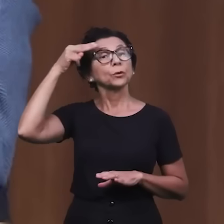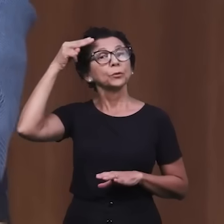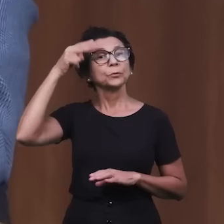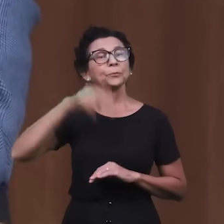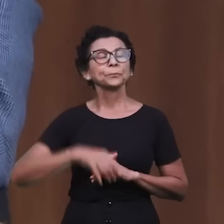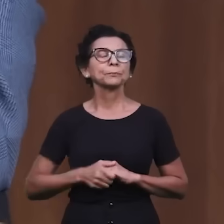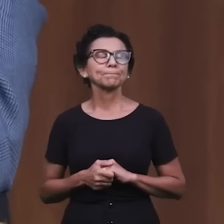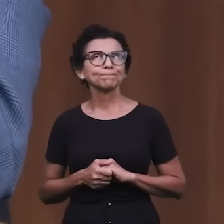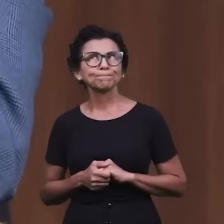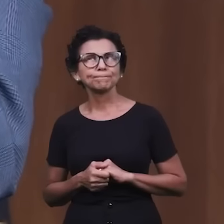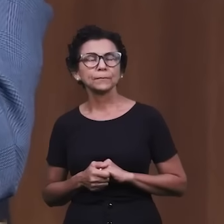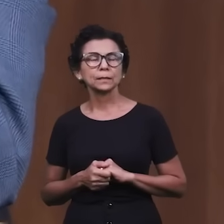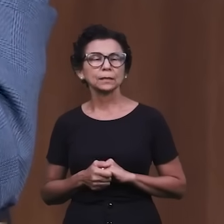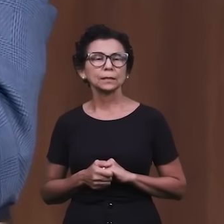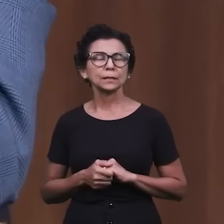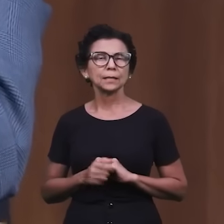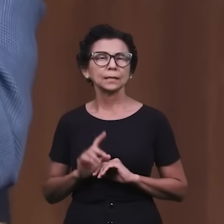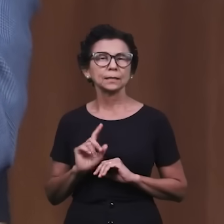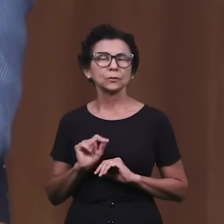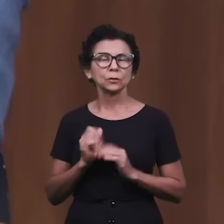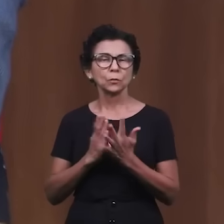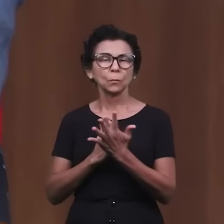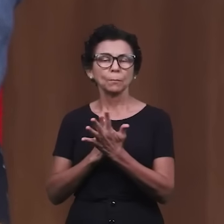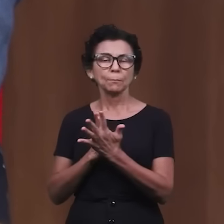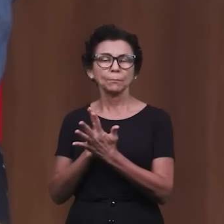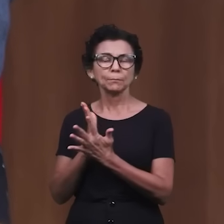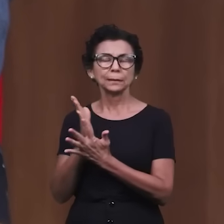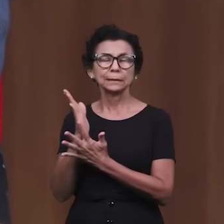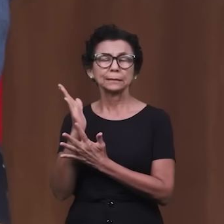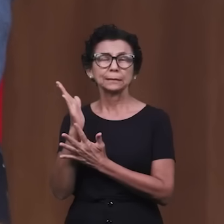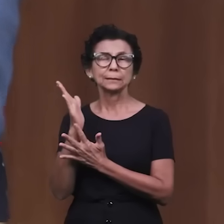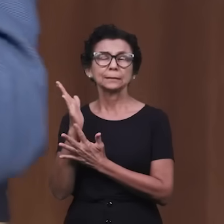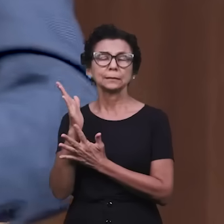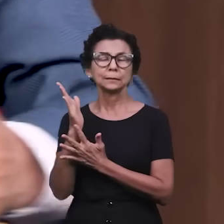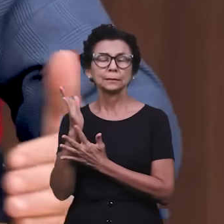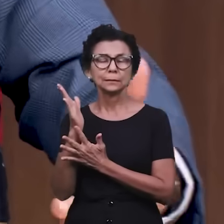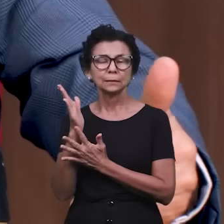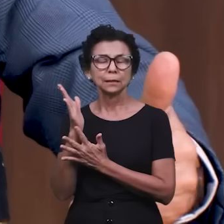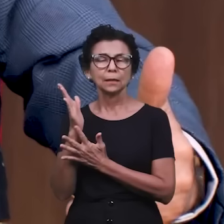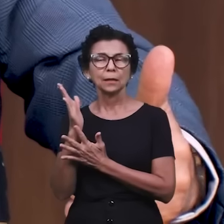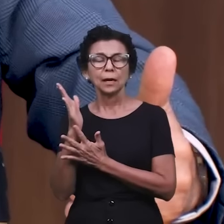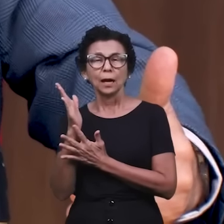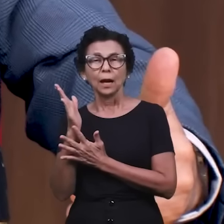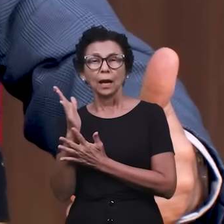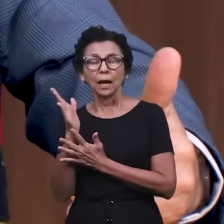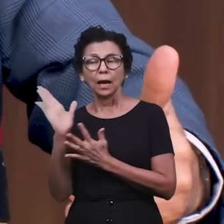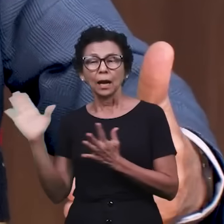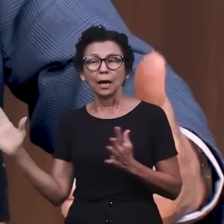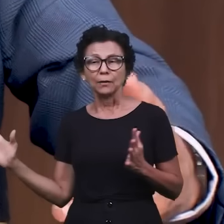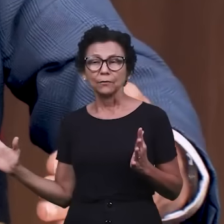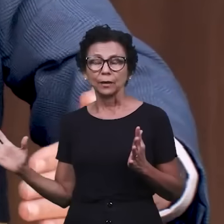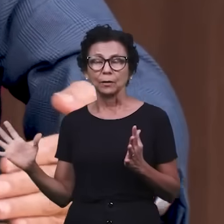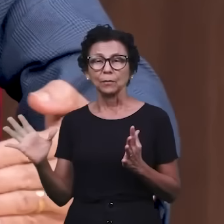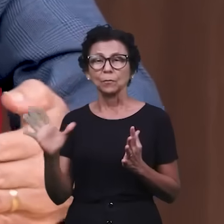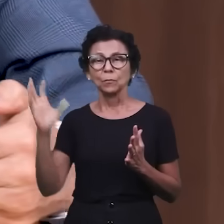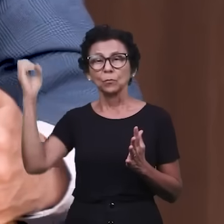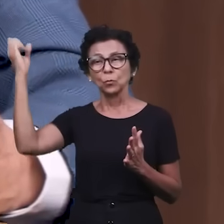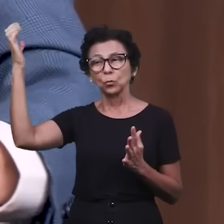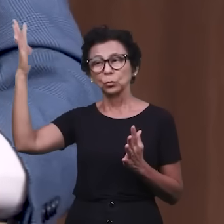e o sonho ele dá uma linha. Aí vem aquele monte de revelação na